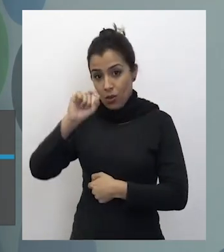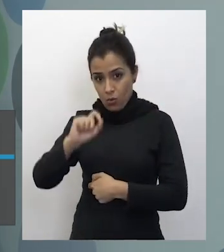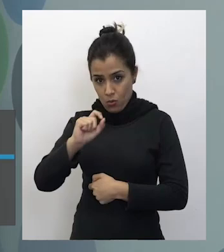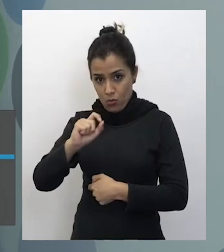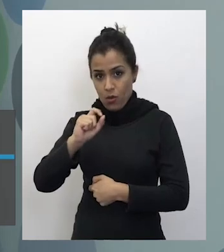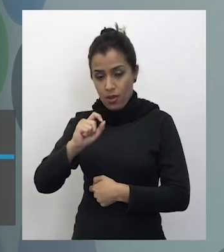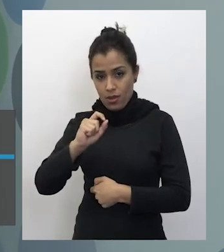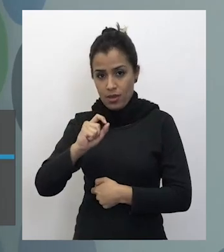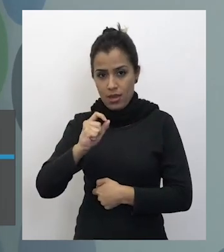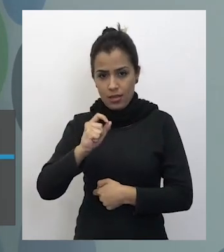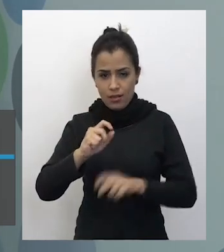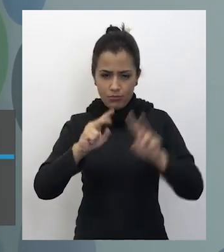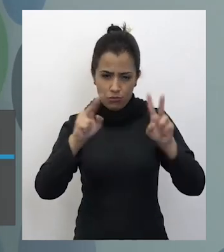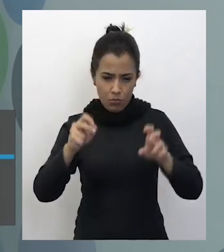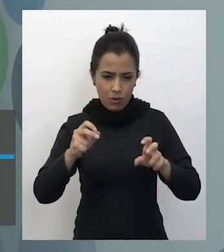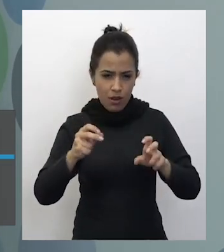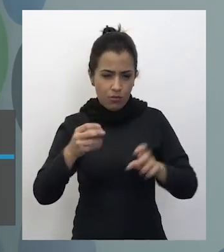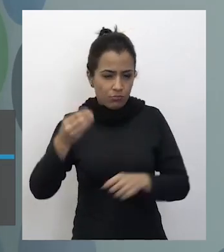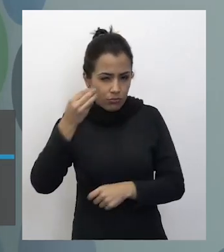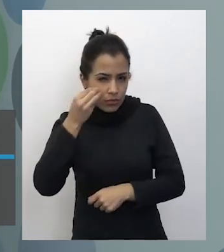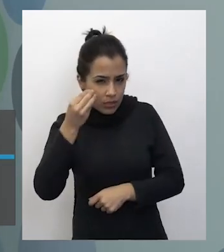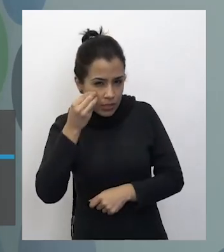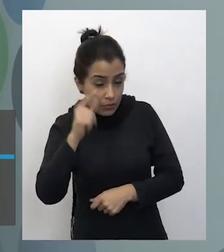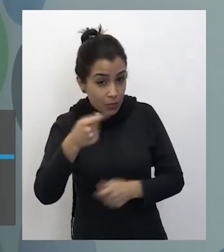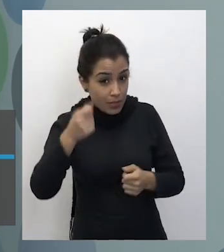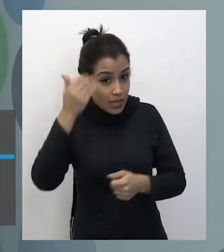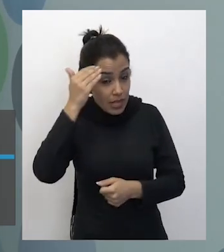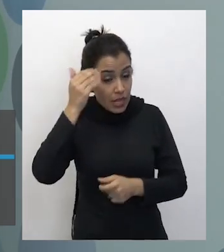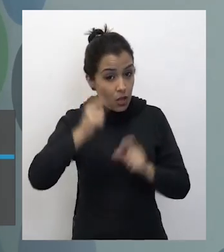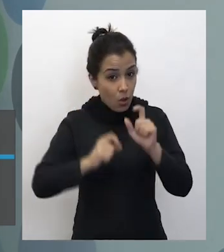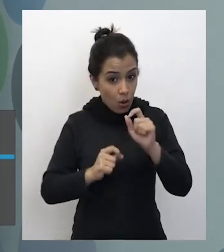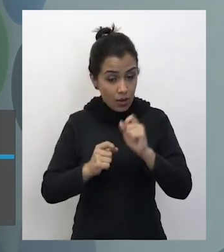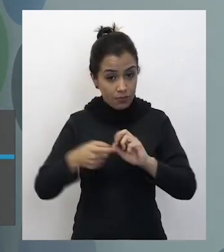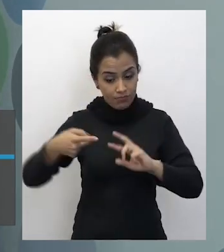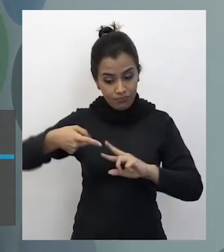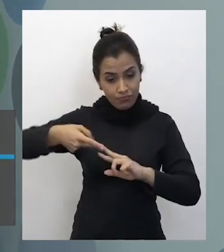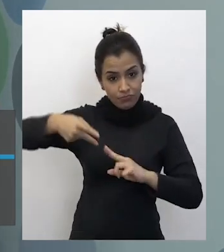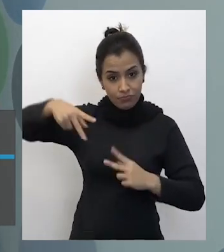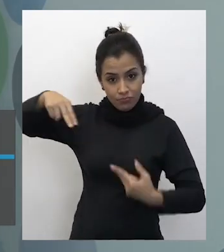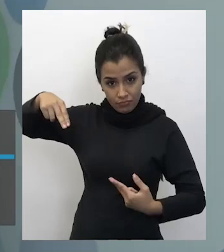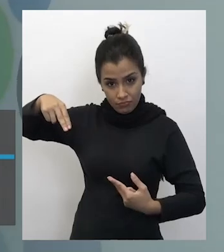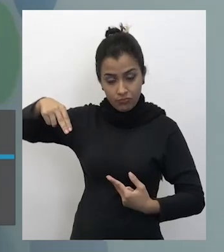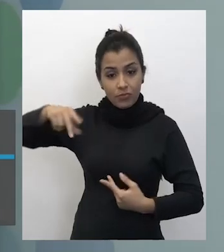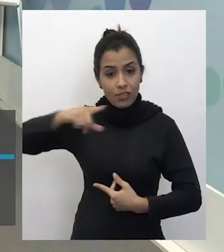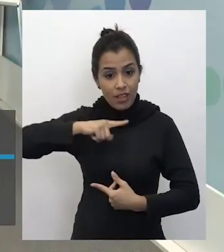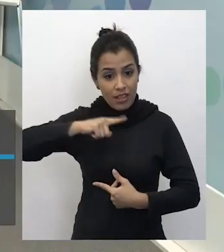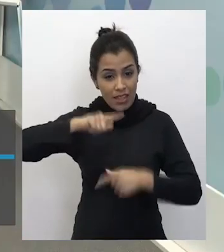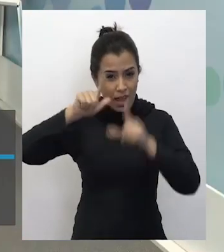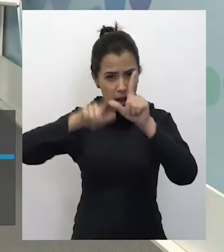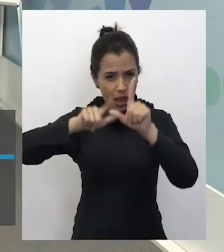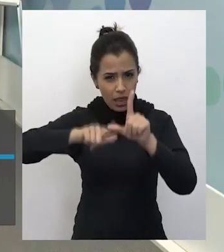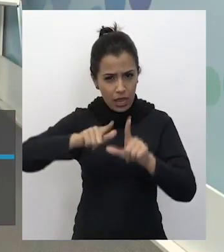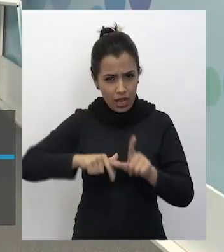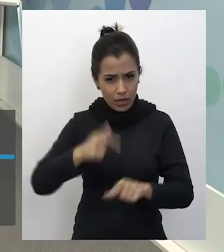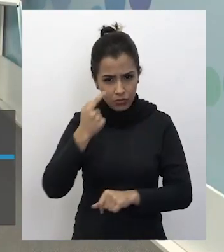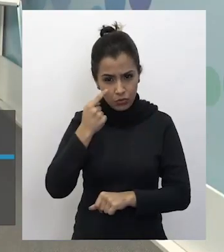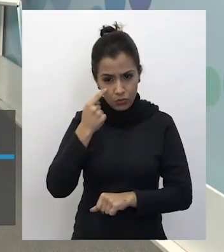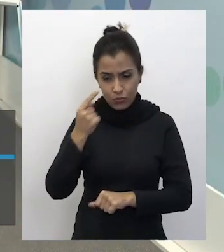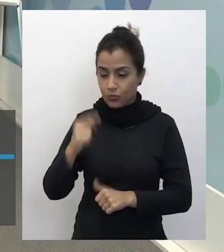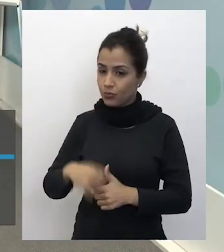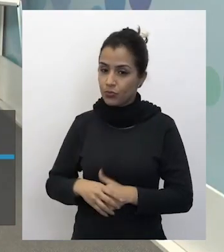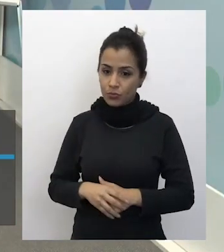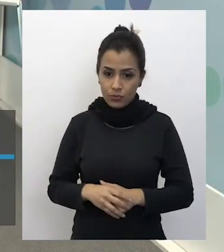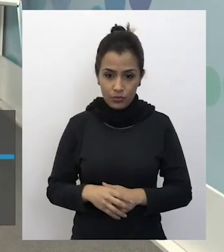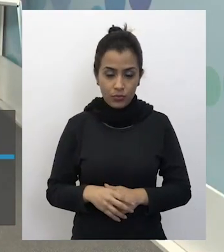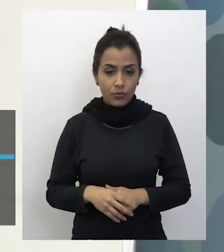no teste em si, tá? Você precisa entender primeiro uma coisa. O DNA, ele é feito dessas letrinhas que eu escrevi aqui atrás, tá?